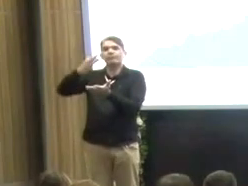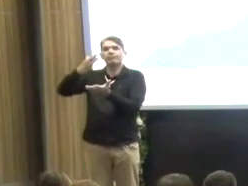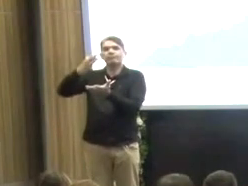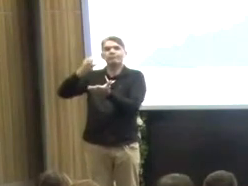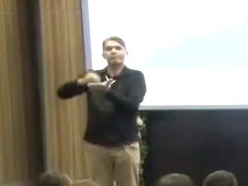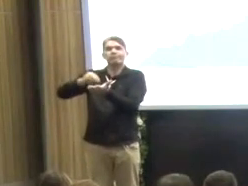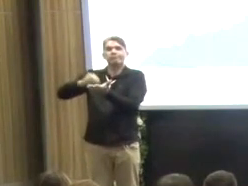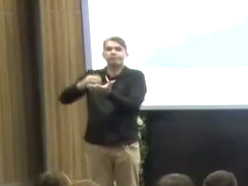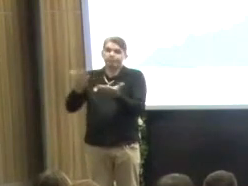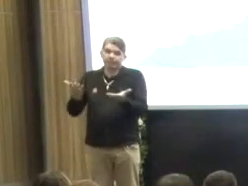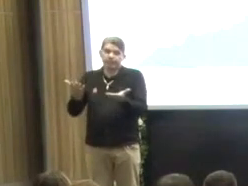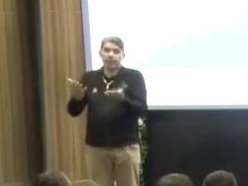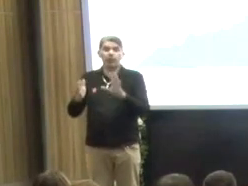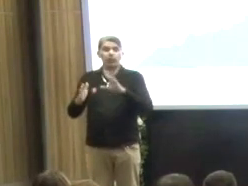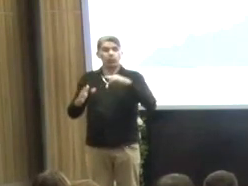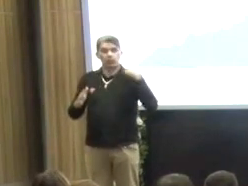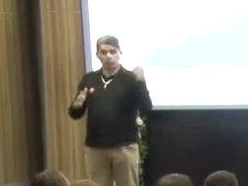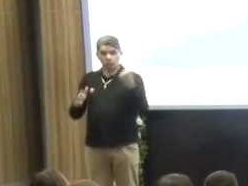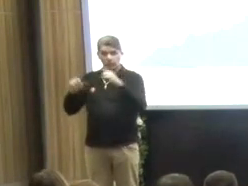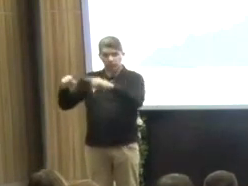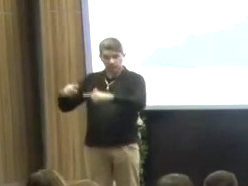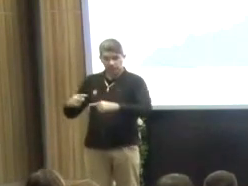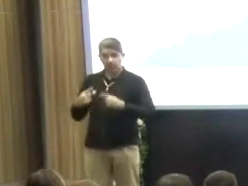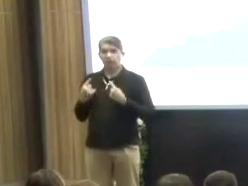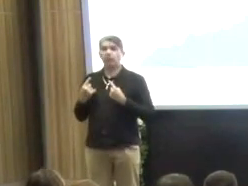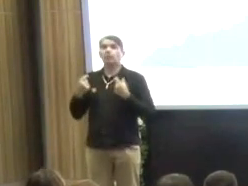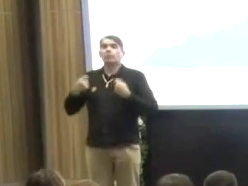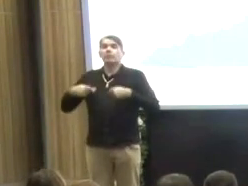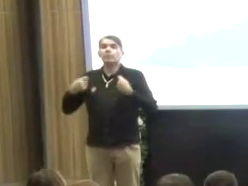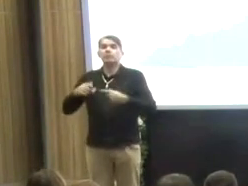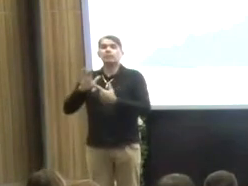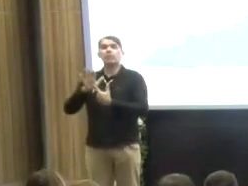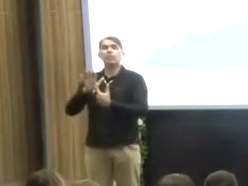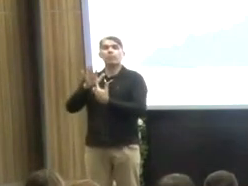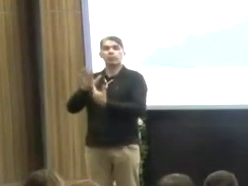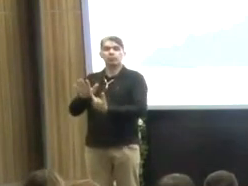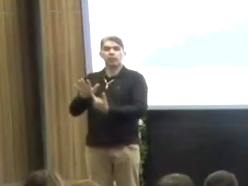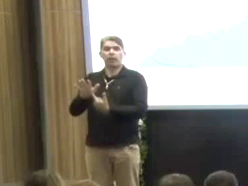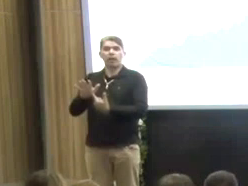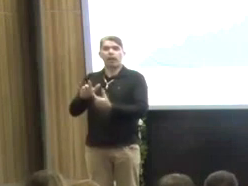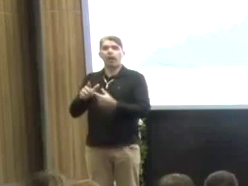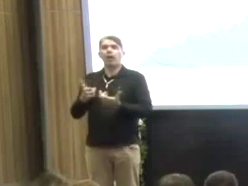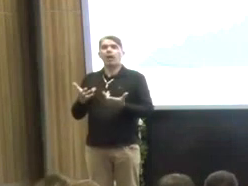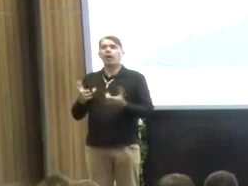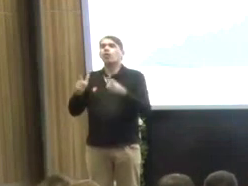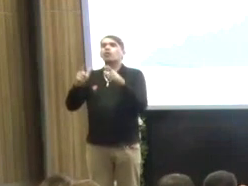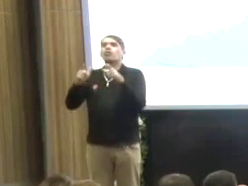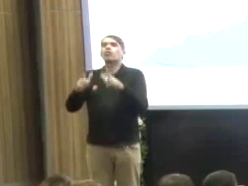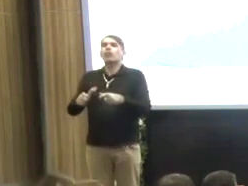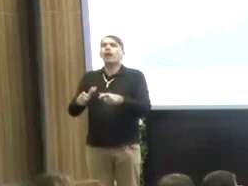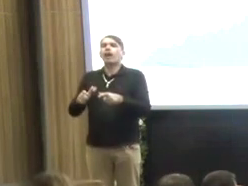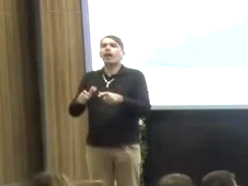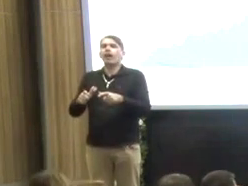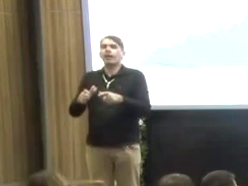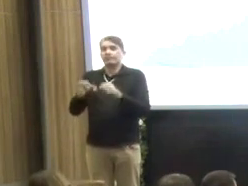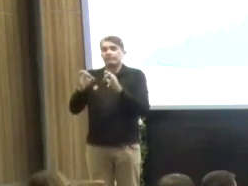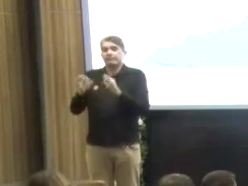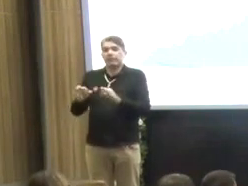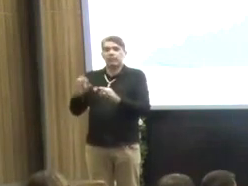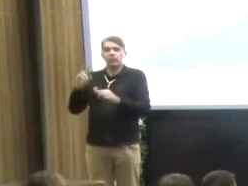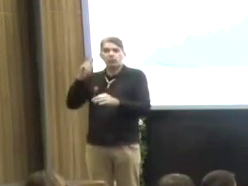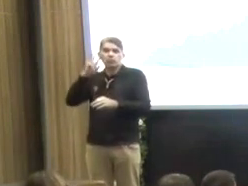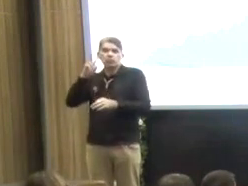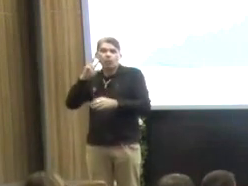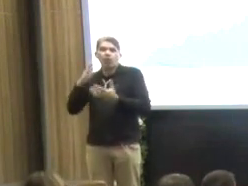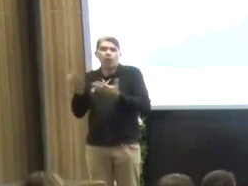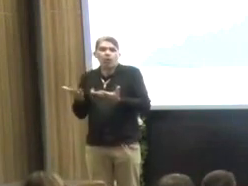tem um desafio aí, né? É preciso falar desse lugar de afirmação histórica, mas também buscar os silêncios,